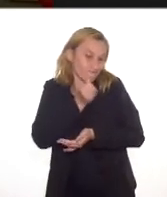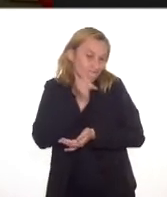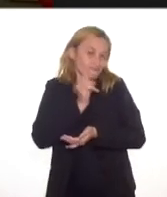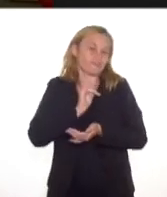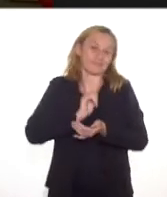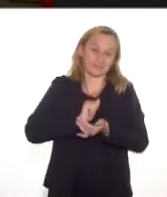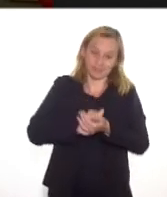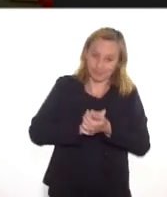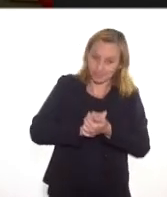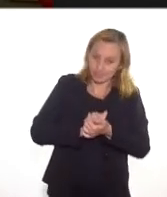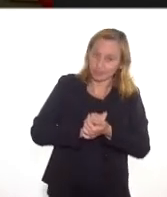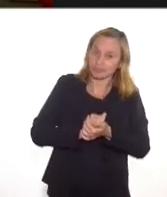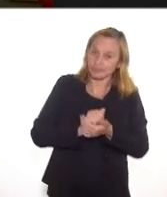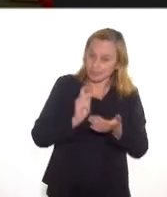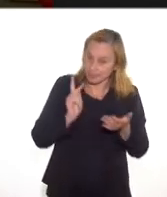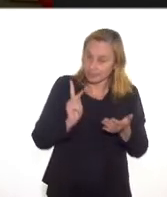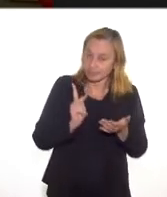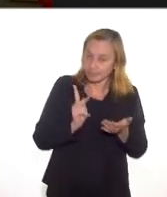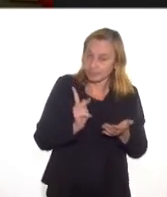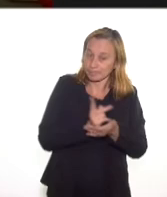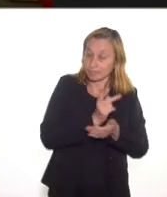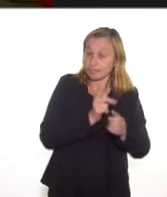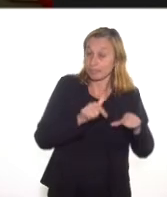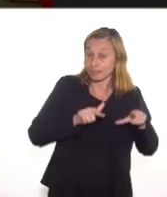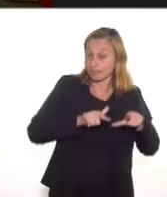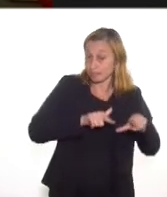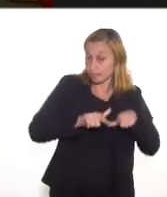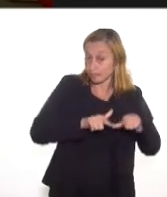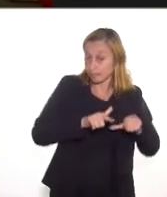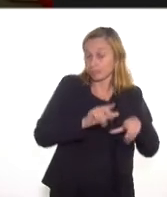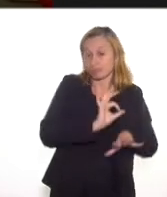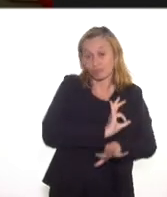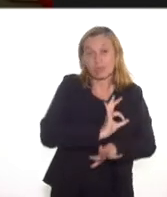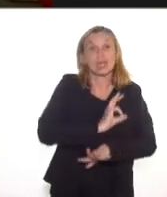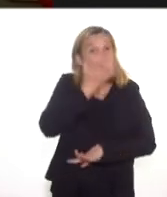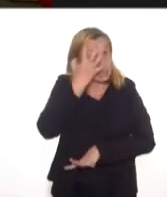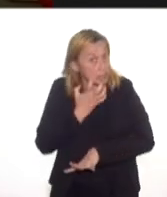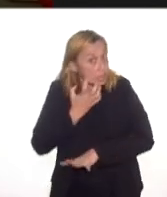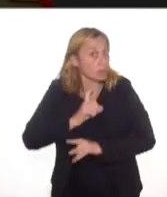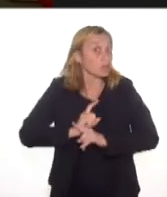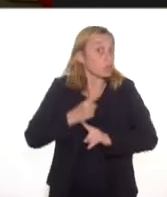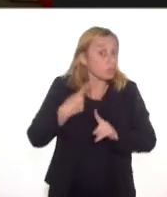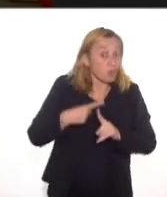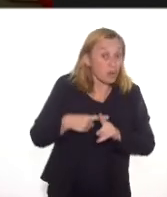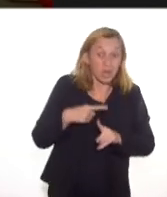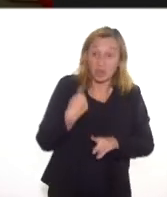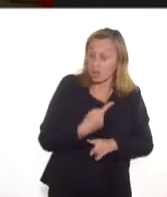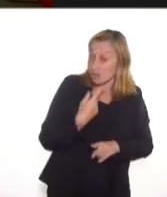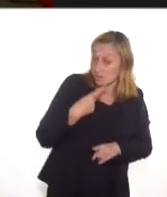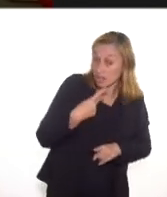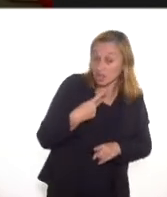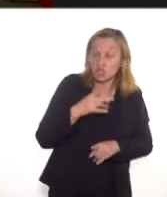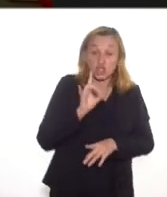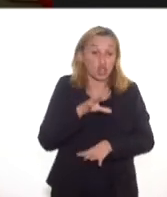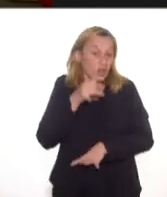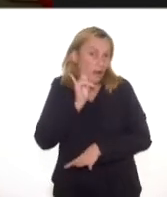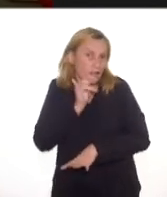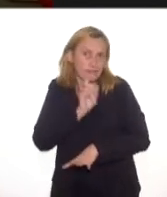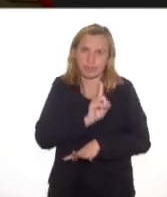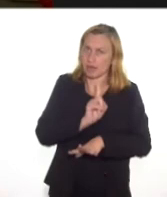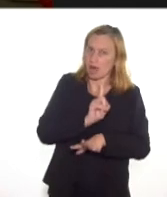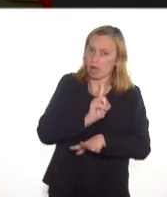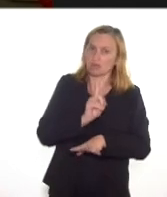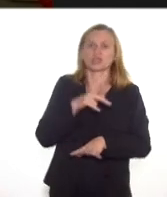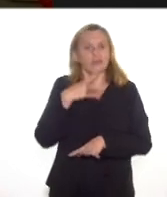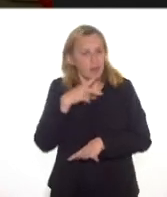sair dessa operação policial. Isso é muito grave, porque a gente não está aqui falando só de narrativa, não. A gente